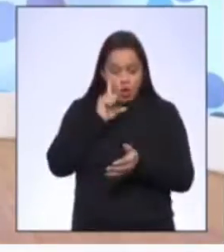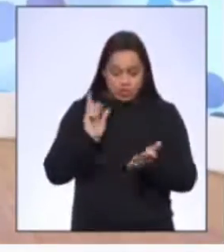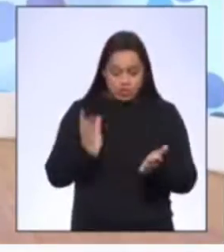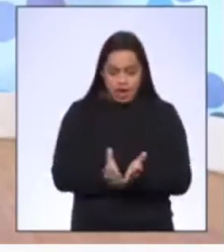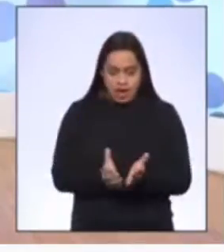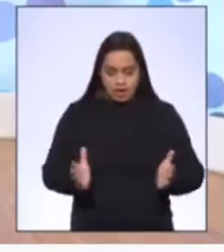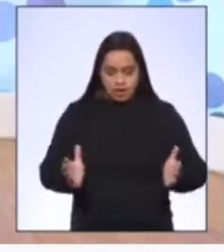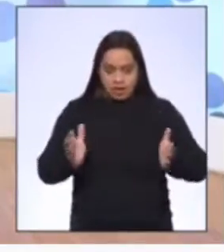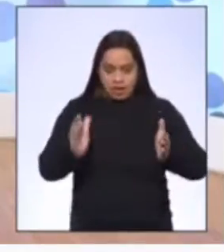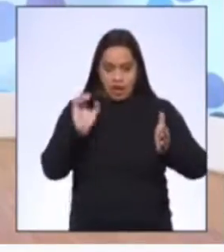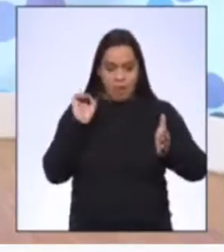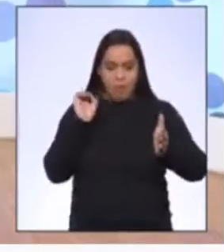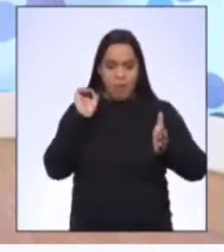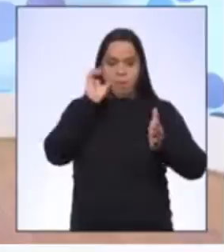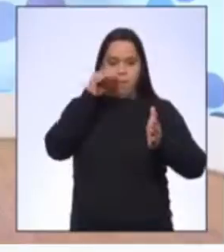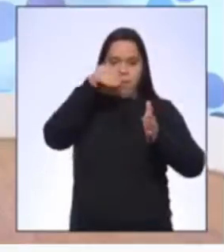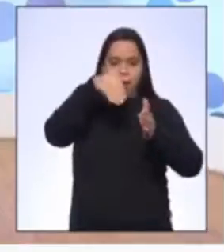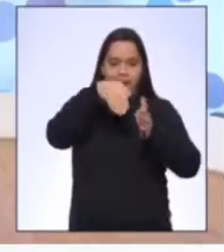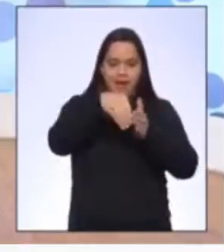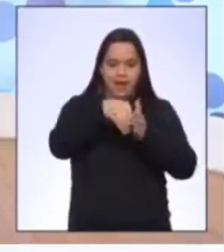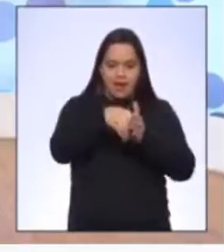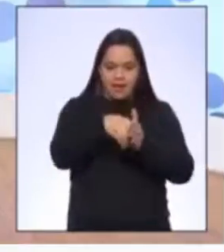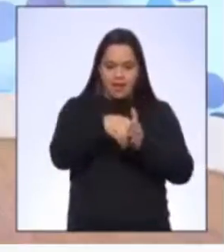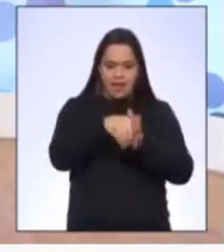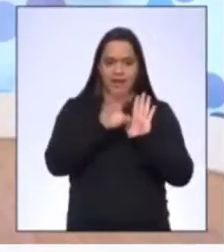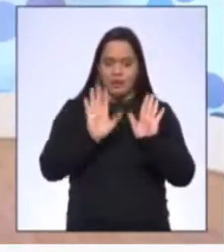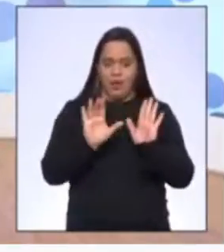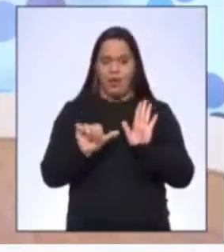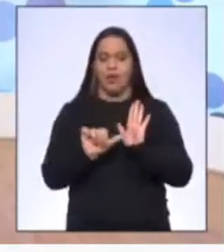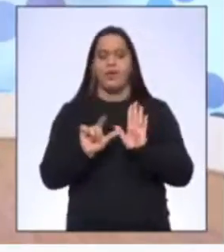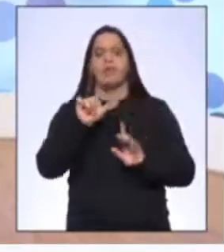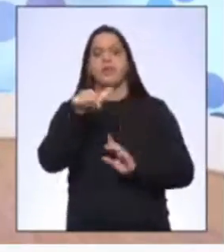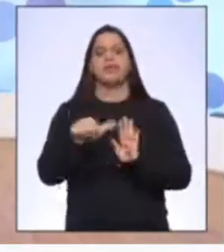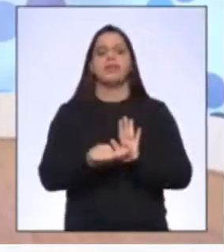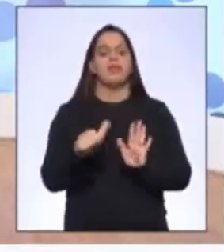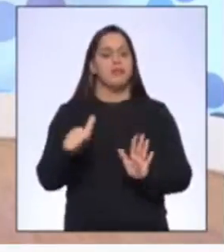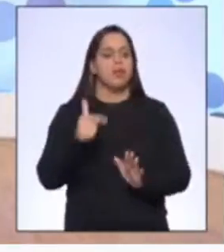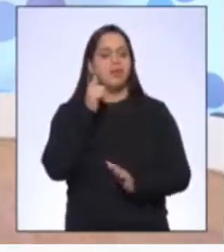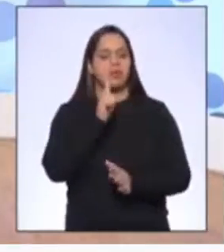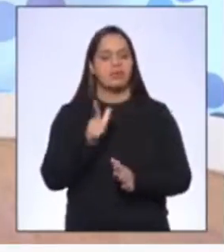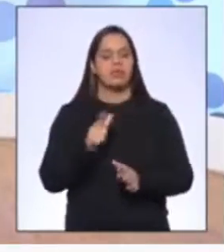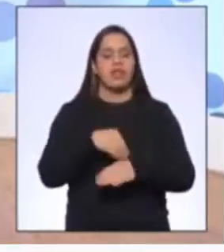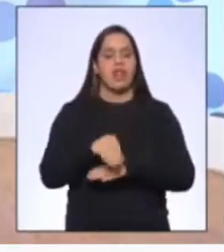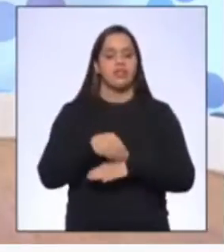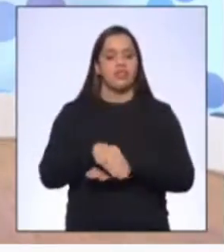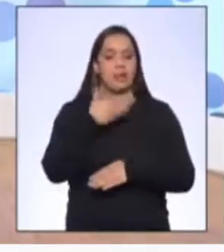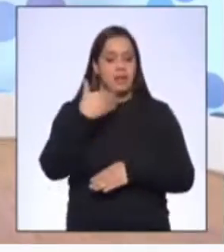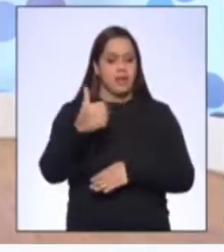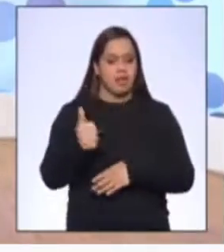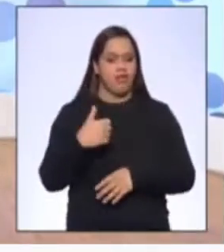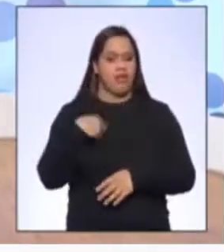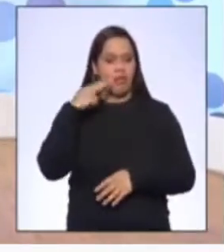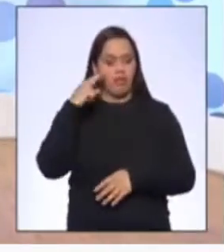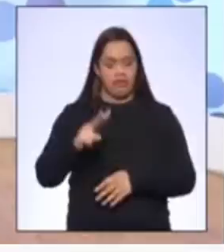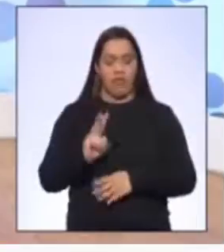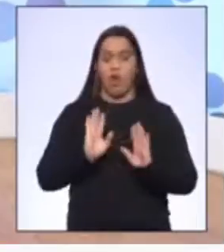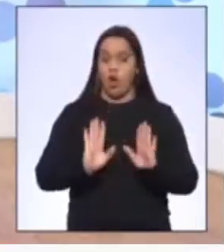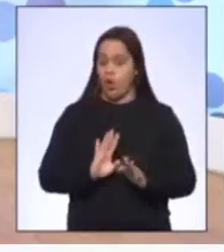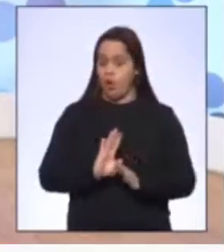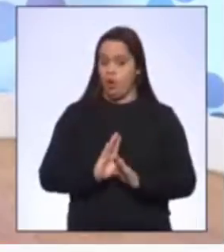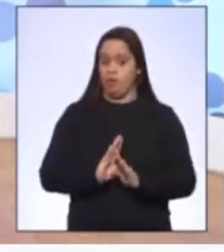jogar essa bolinha dentro do cesto depois da primeira eu consigo orientá-la melhor tá bom então vamos lá juliana está bem à sua